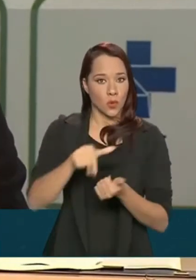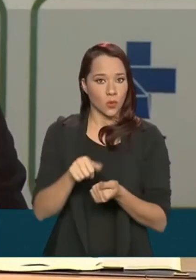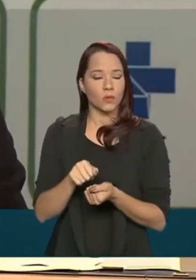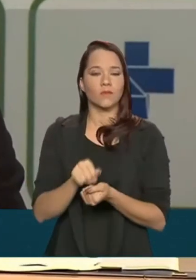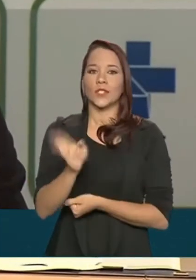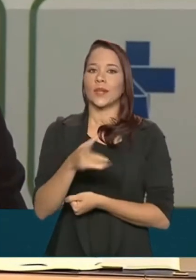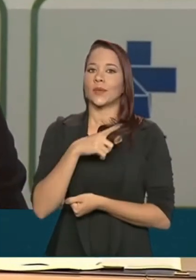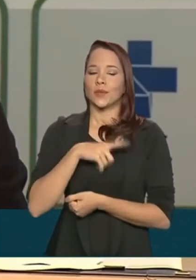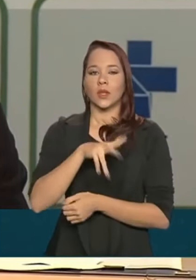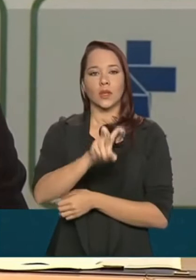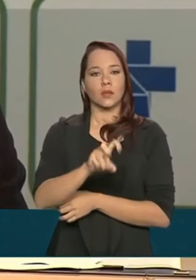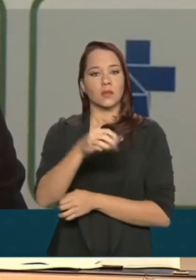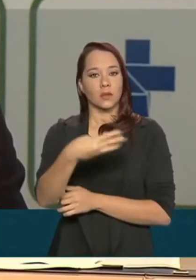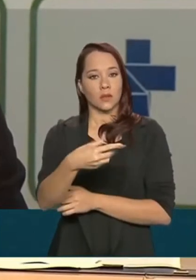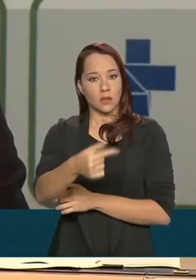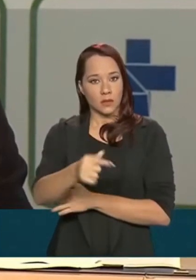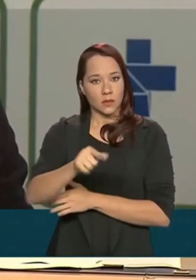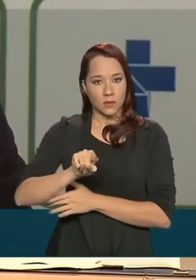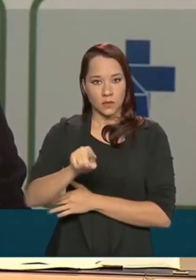fazem